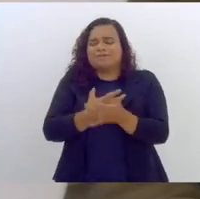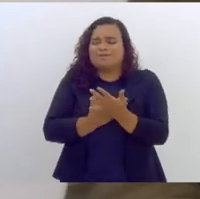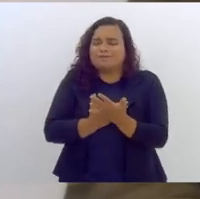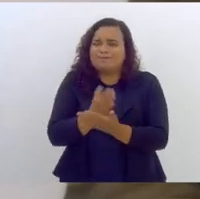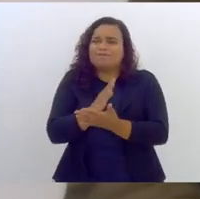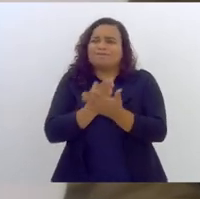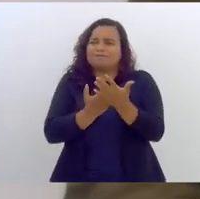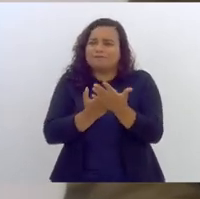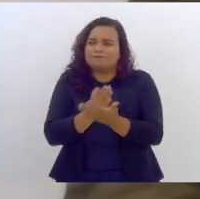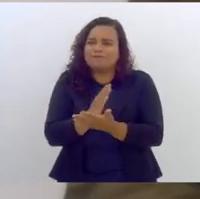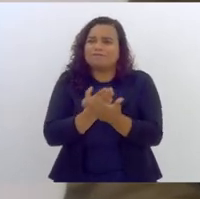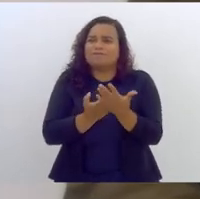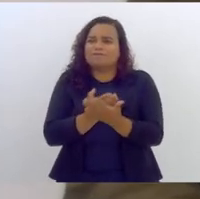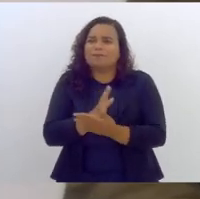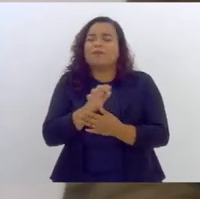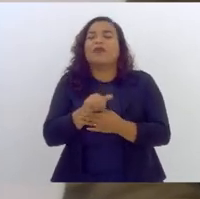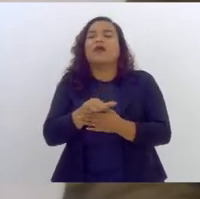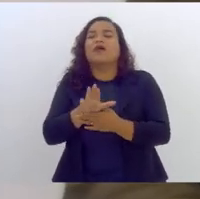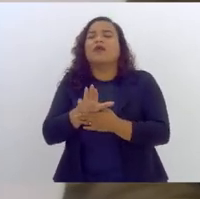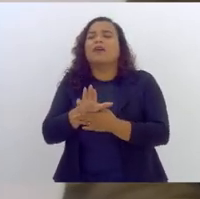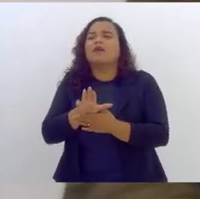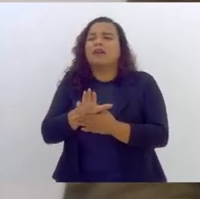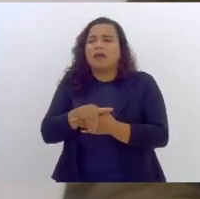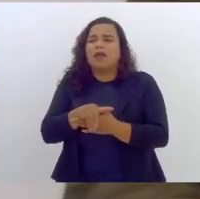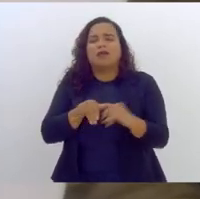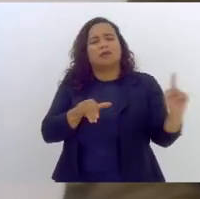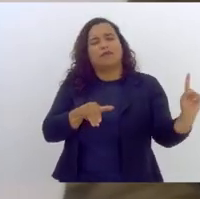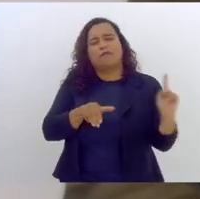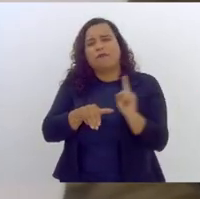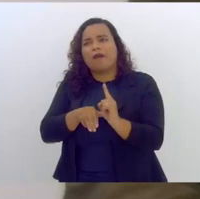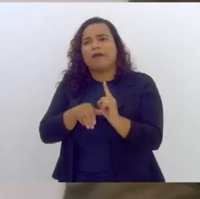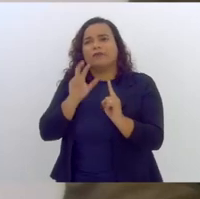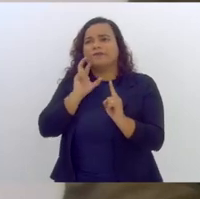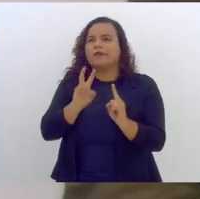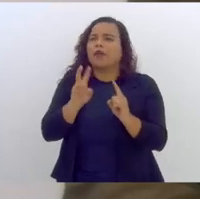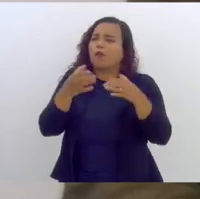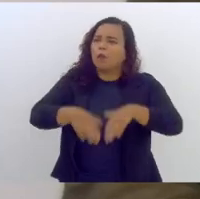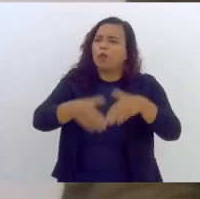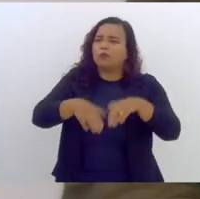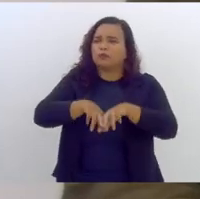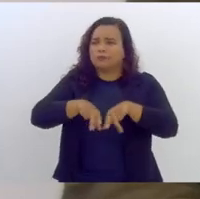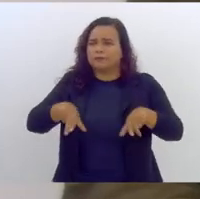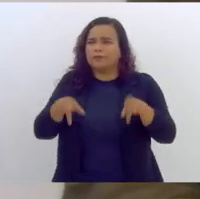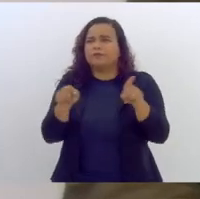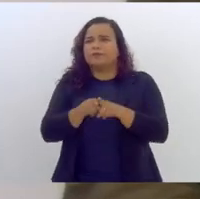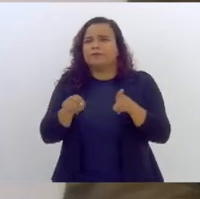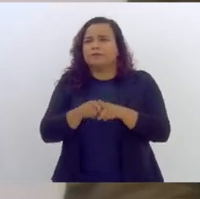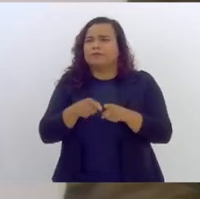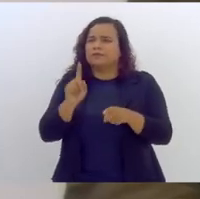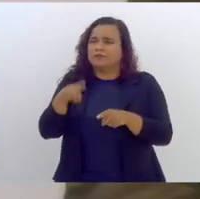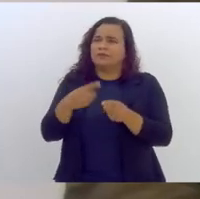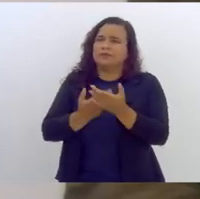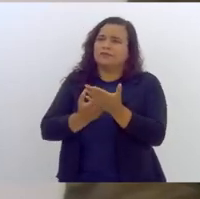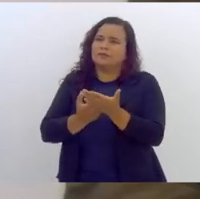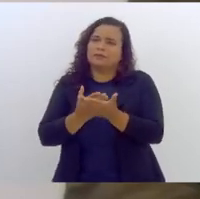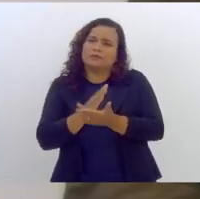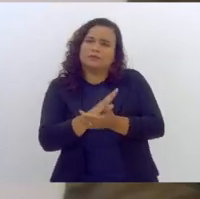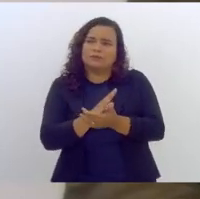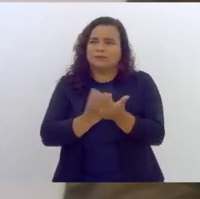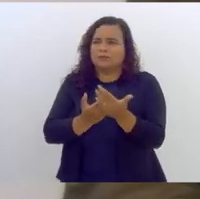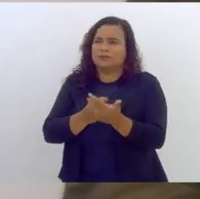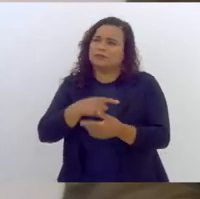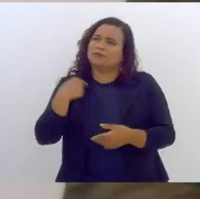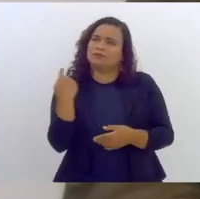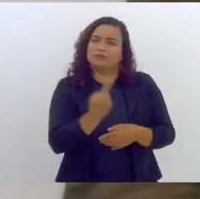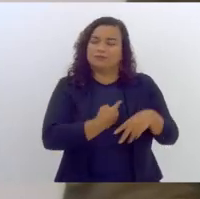para quem tá é para quem vem fazendo Esse concurso e é Muito desconfortável para os